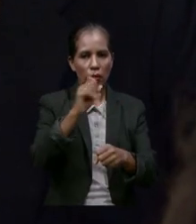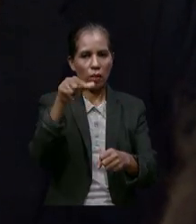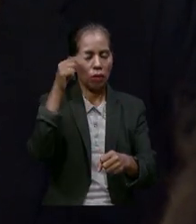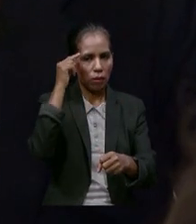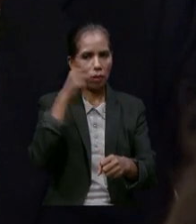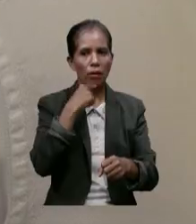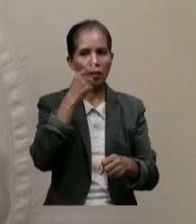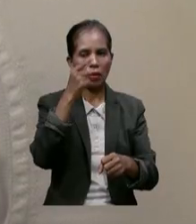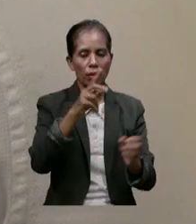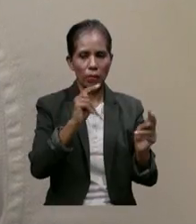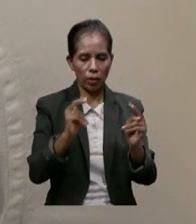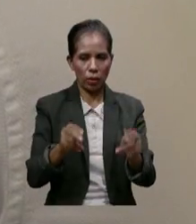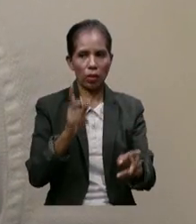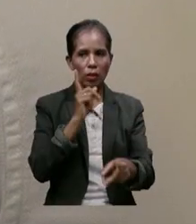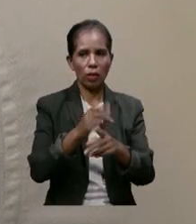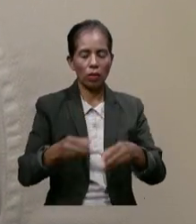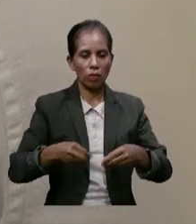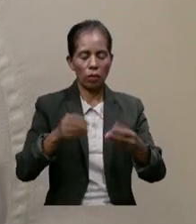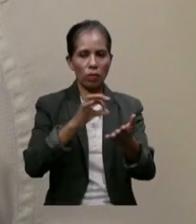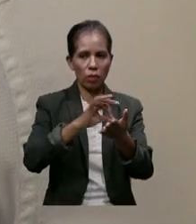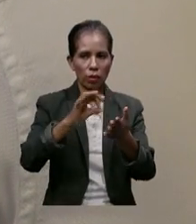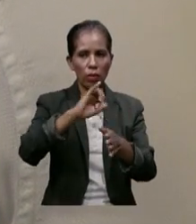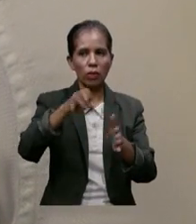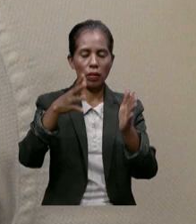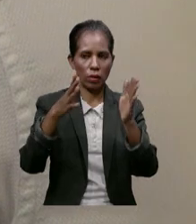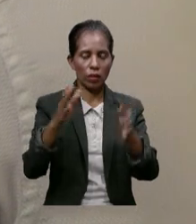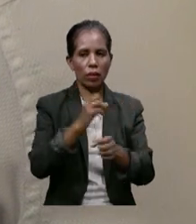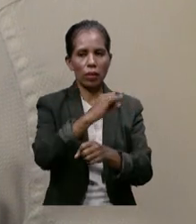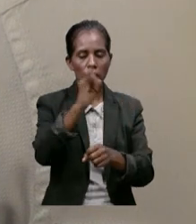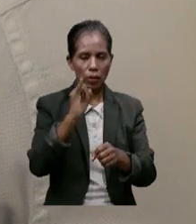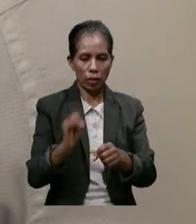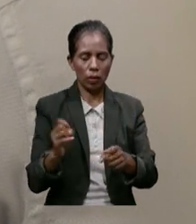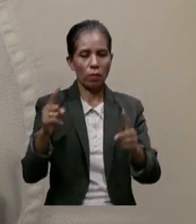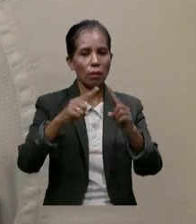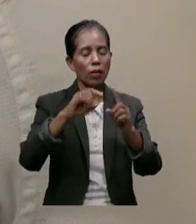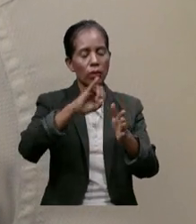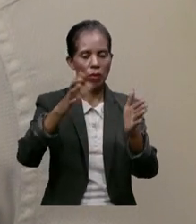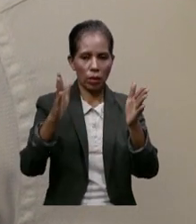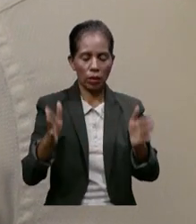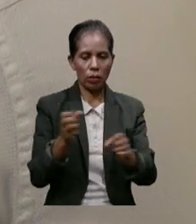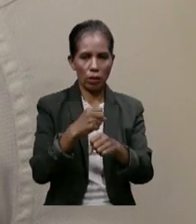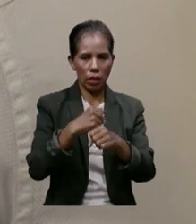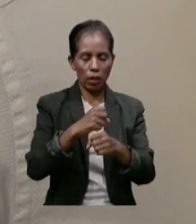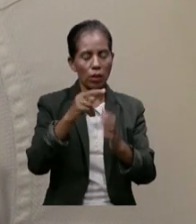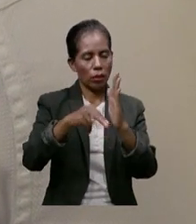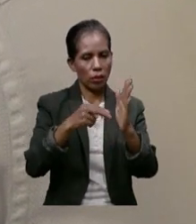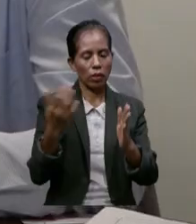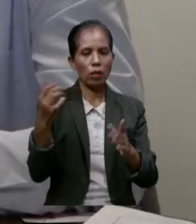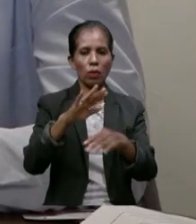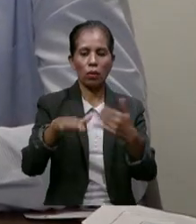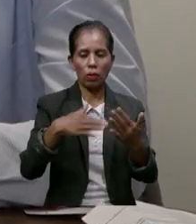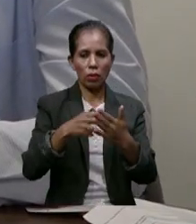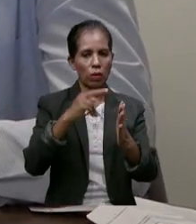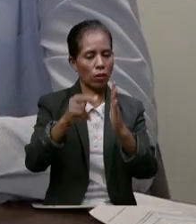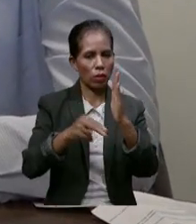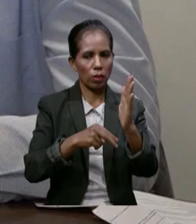ne afirma precisa tebes a tua formação de jornalismo investigativo a jornalista Sira, no ne belhalo notícia clean, tamo durante ne maioria notícia